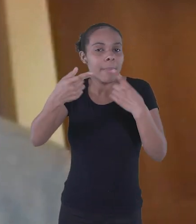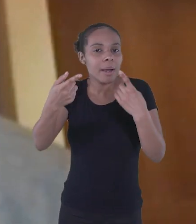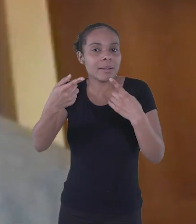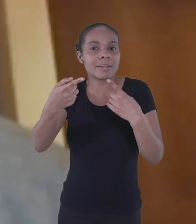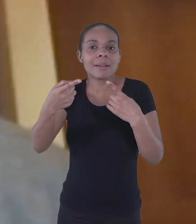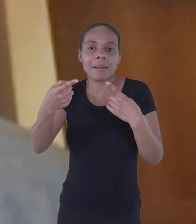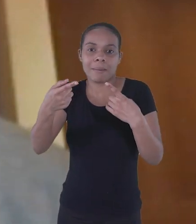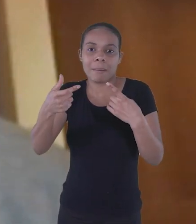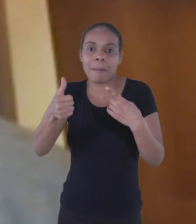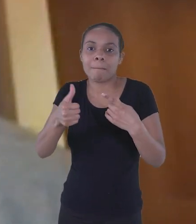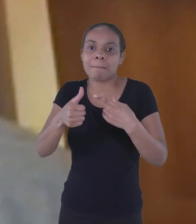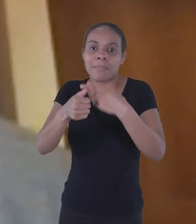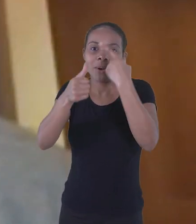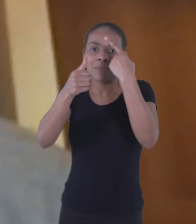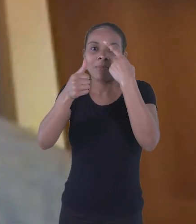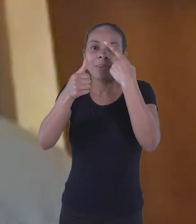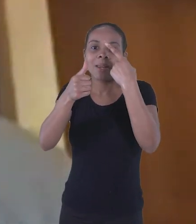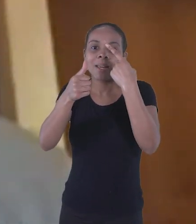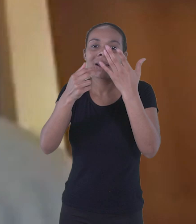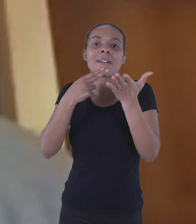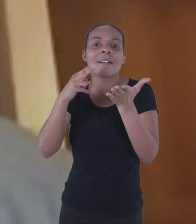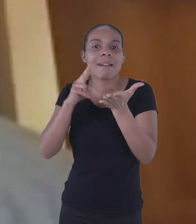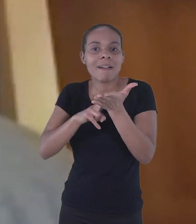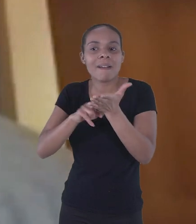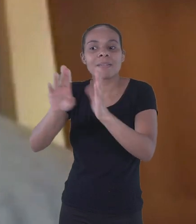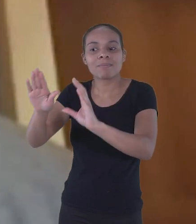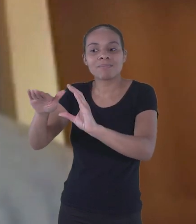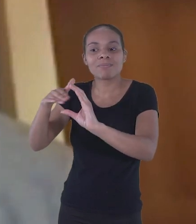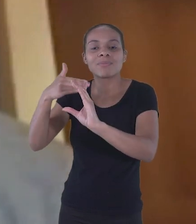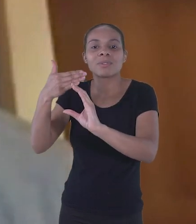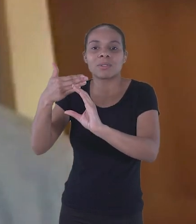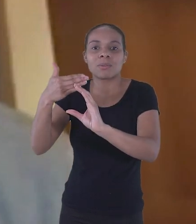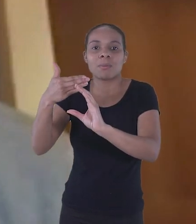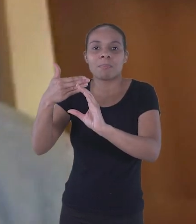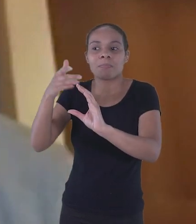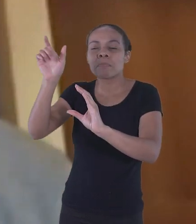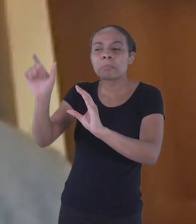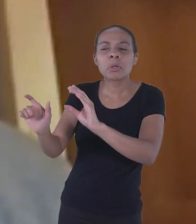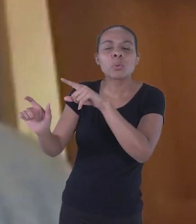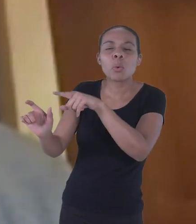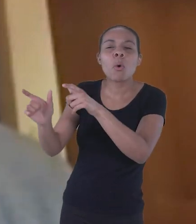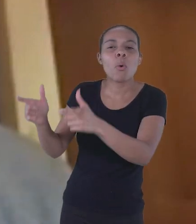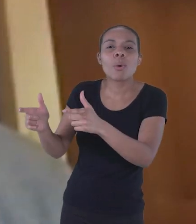recebi de uma pessoa do Nordeste e que